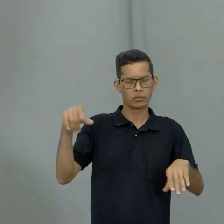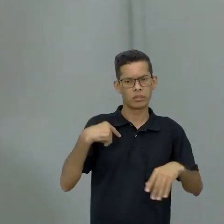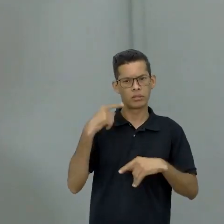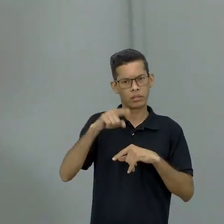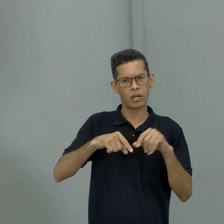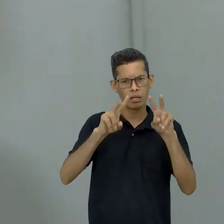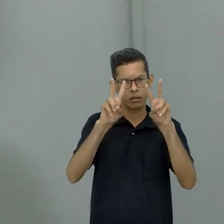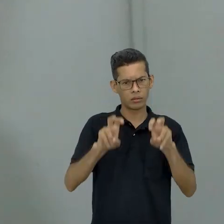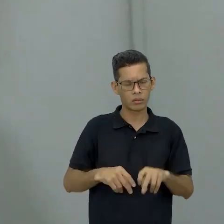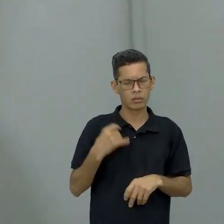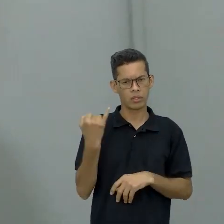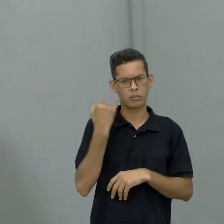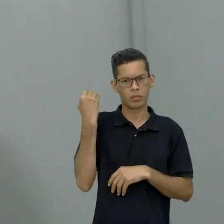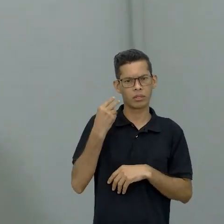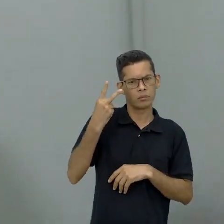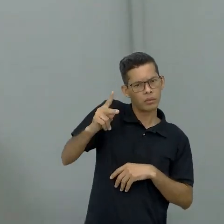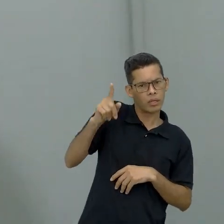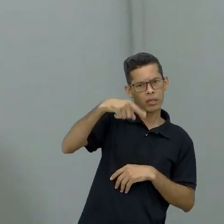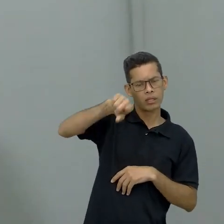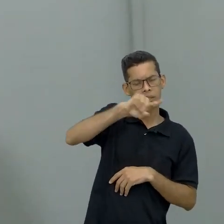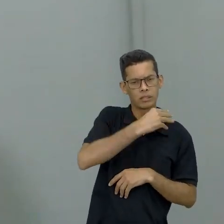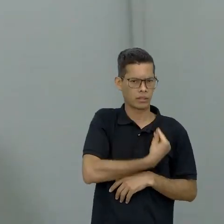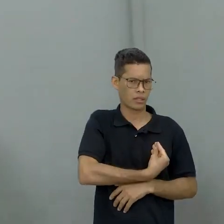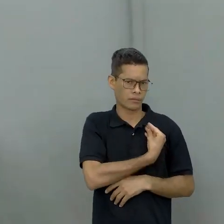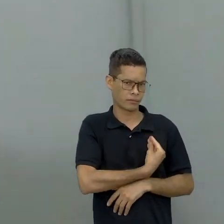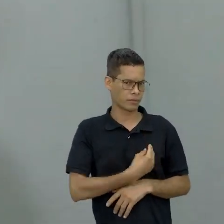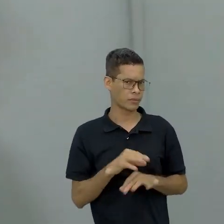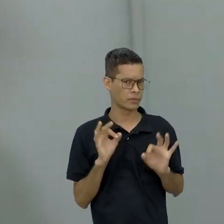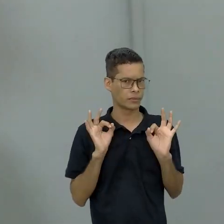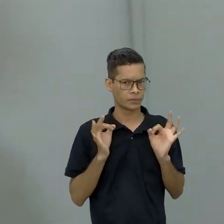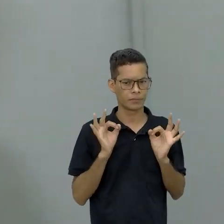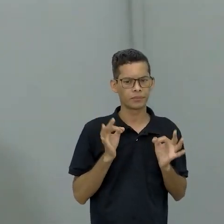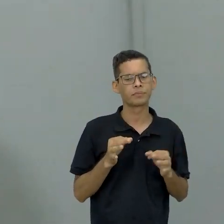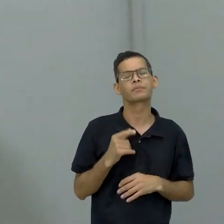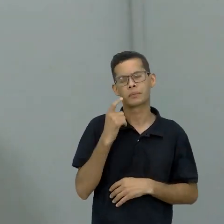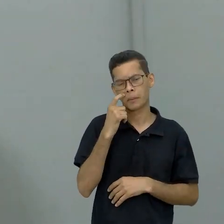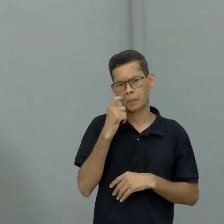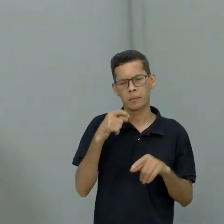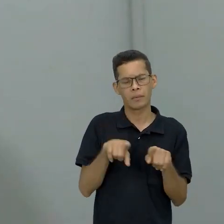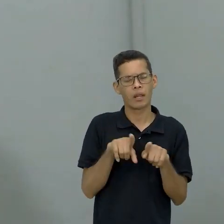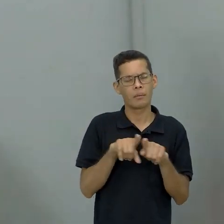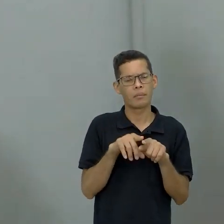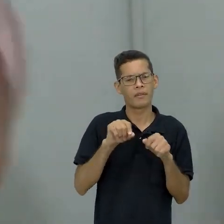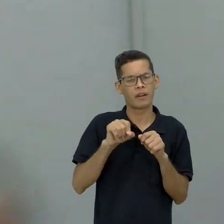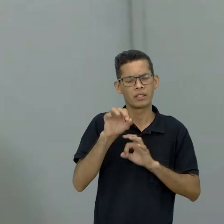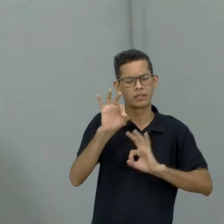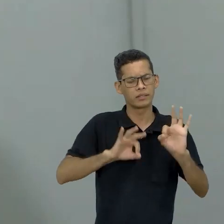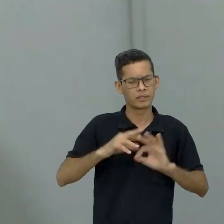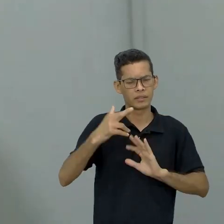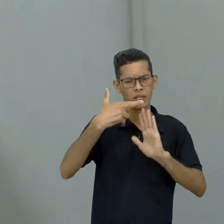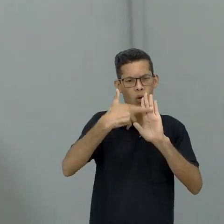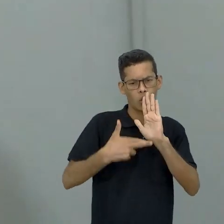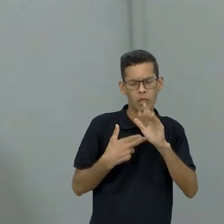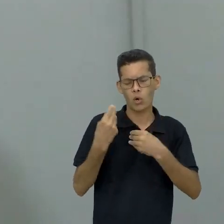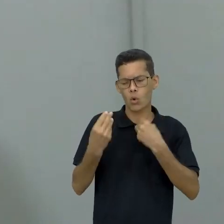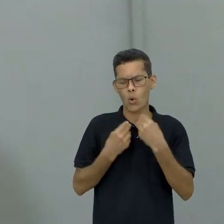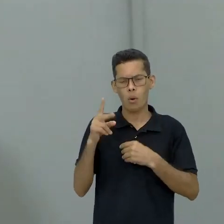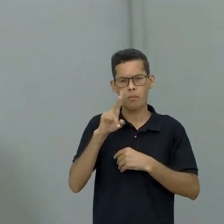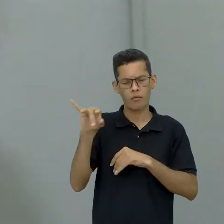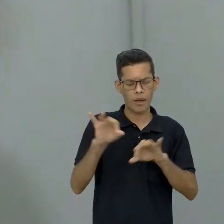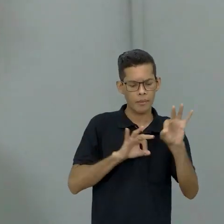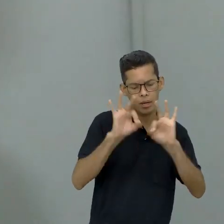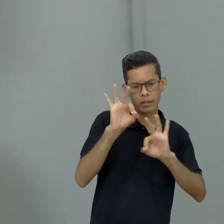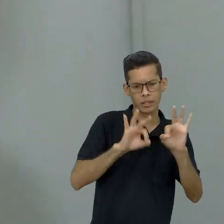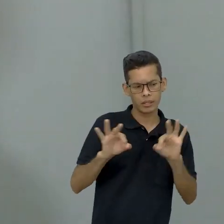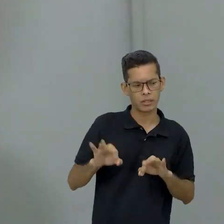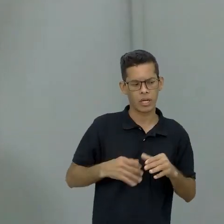a eles mesmos, né? E nessa escolha, deve partir deles fazerem roteiros, né? Roteiros de como eles vão planejar todo esse